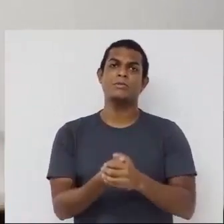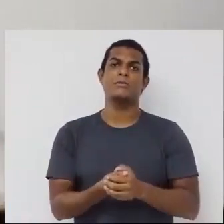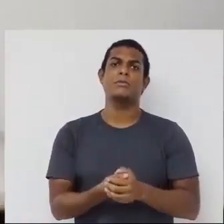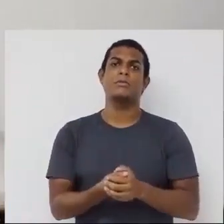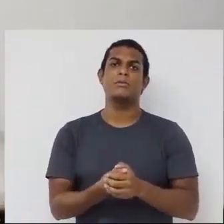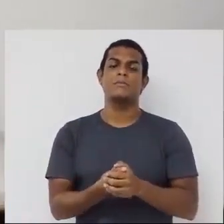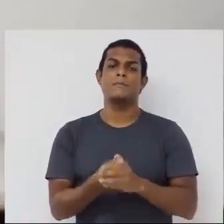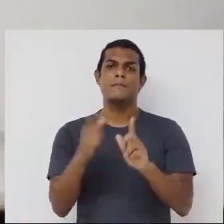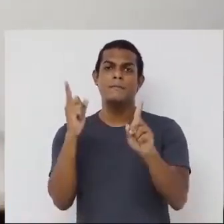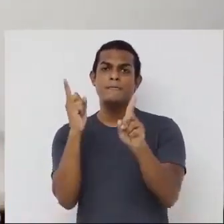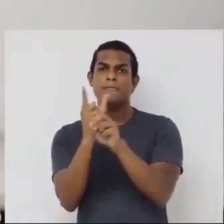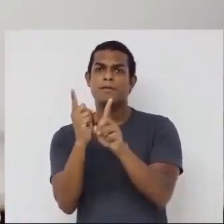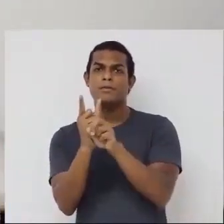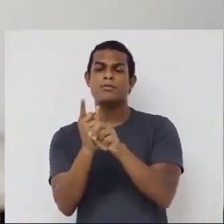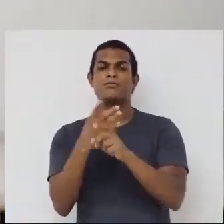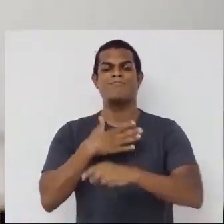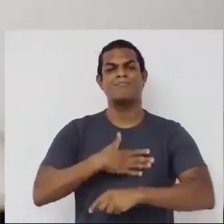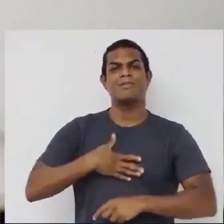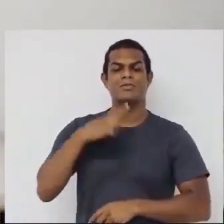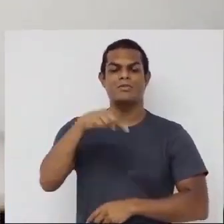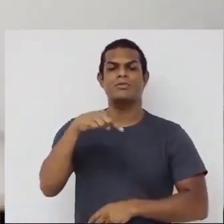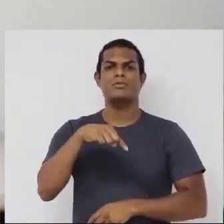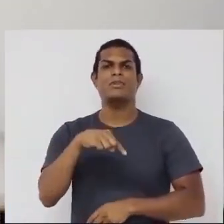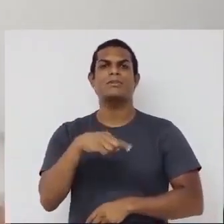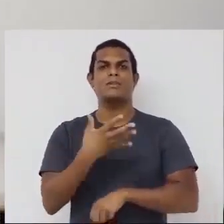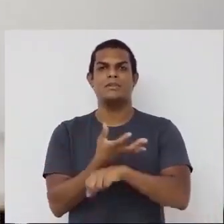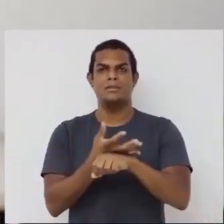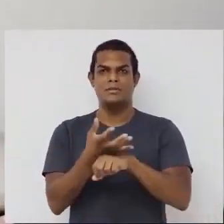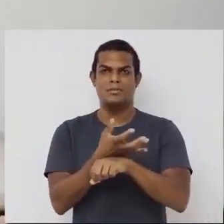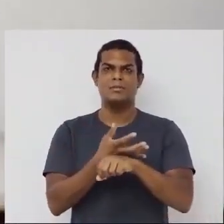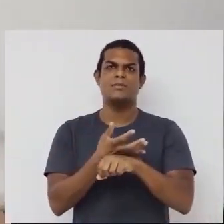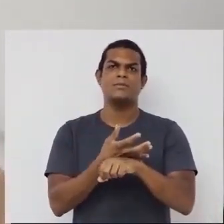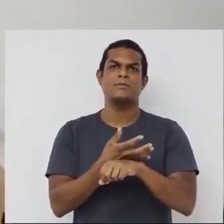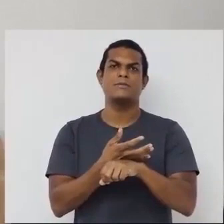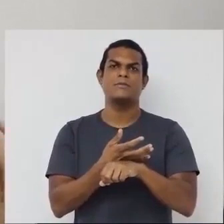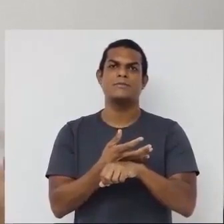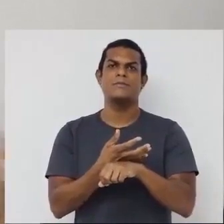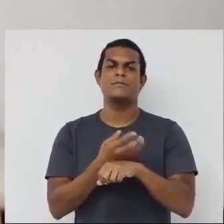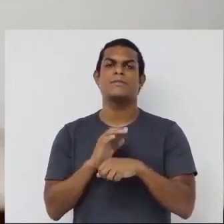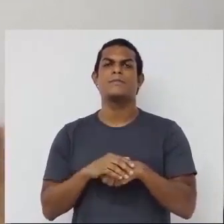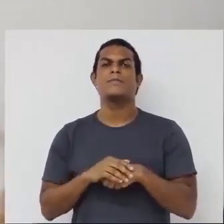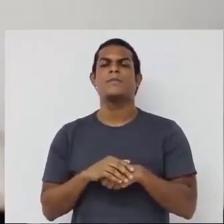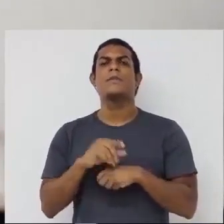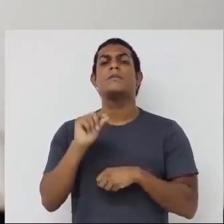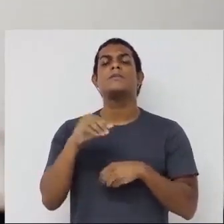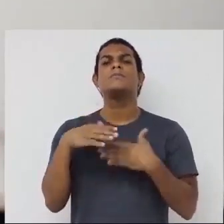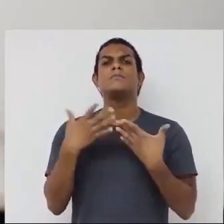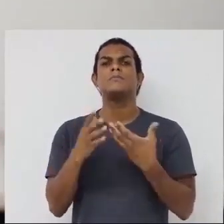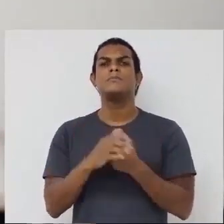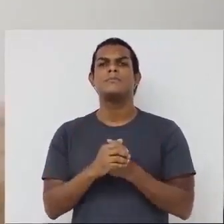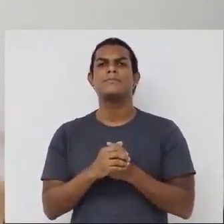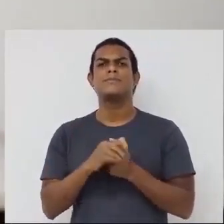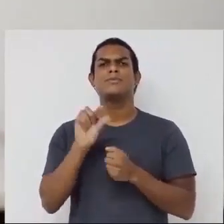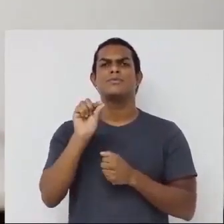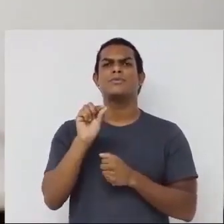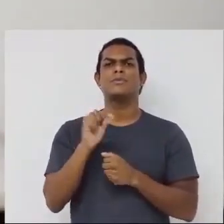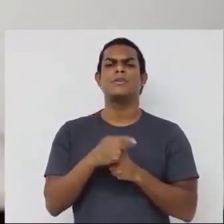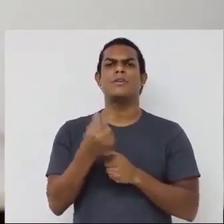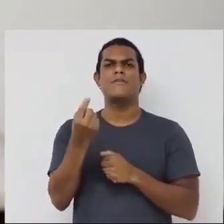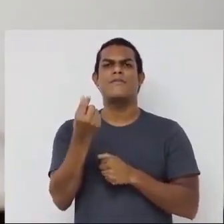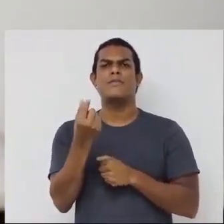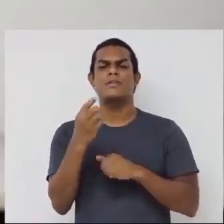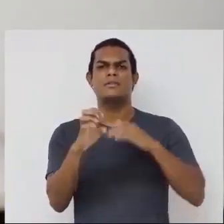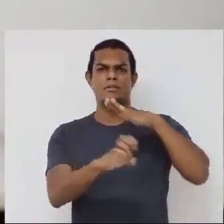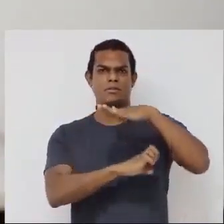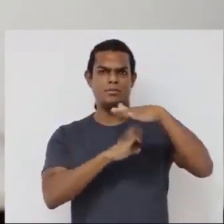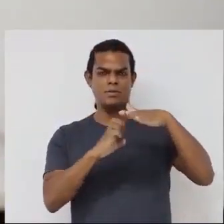se encontrem dentro dessa disciplina. E aí, finalmente, quando a fala em Finanças Corporativas, no que é que